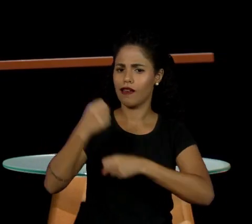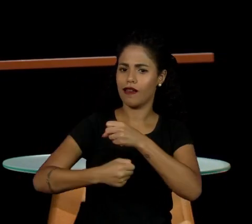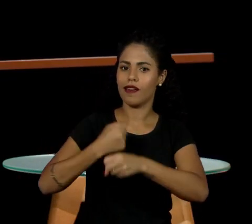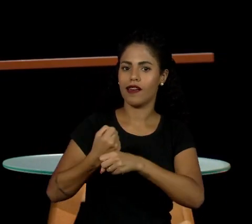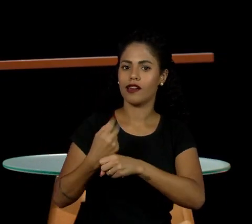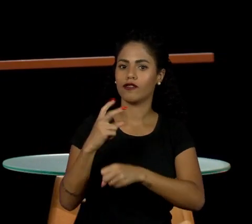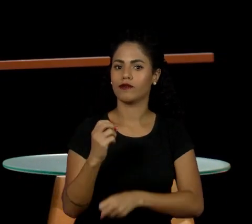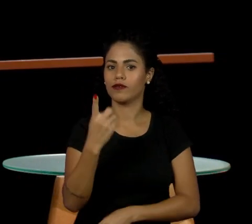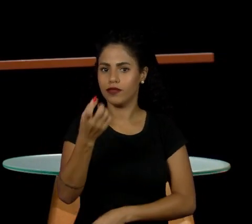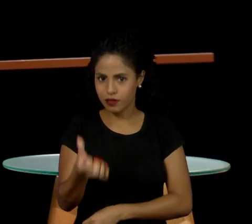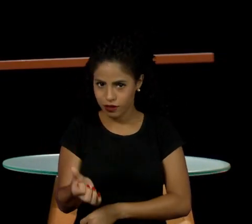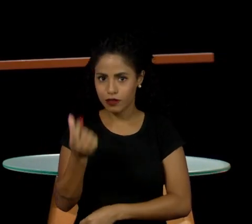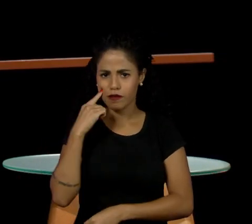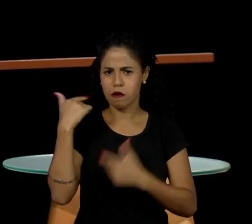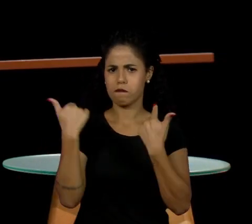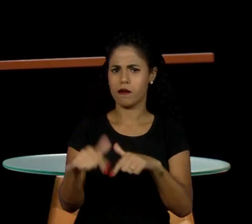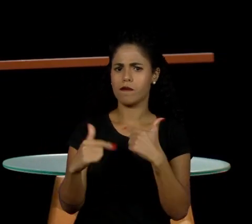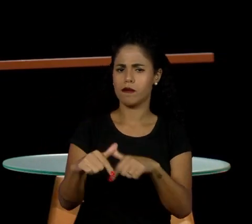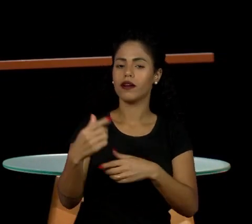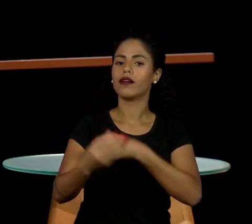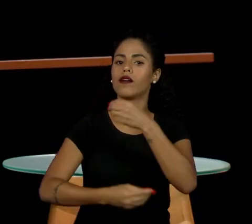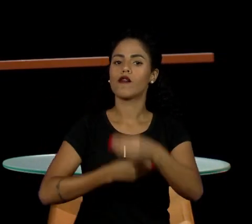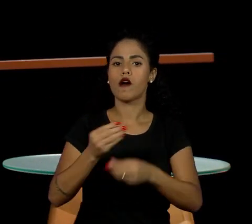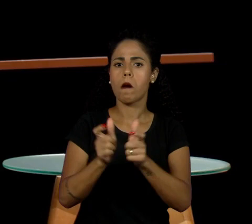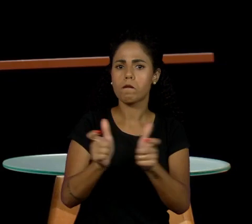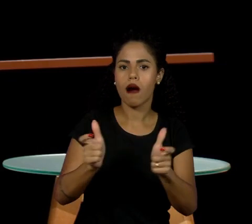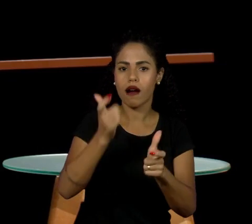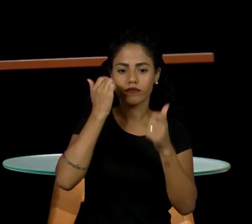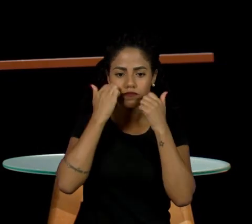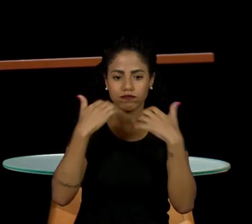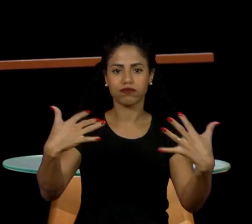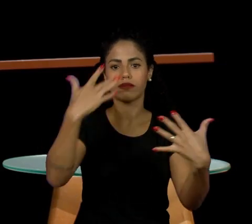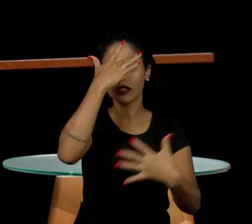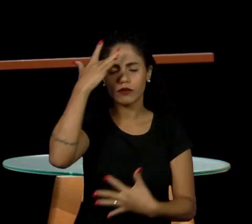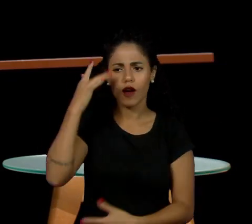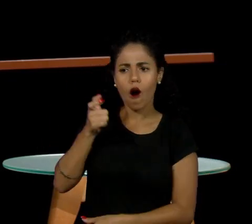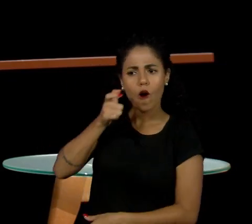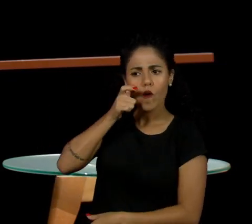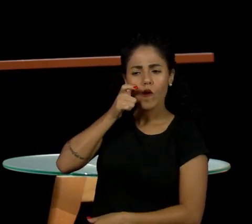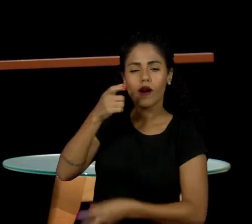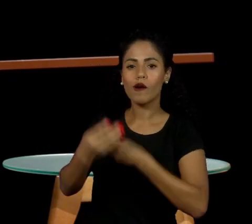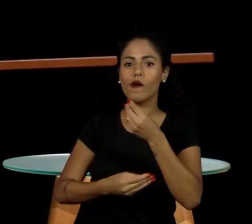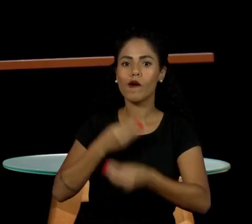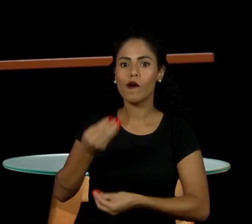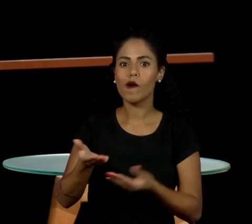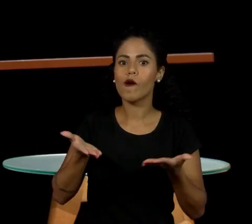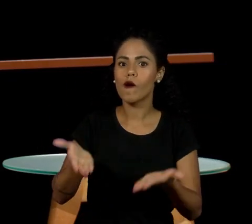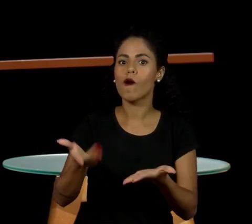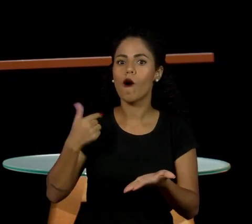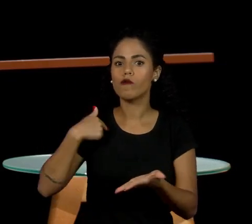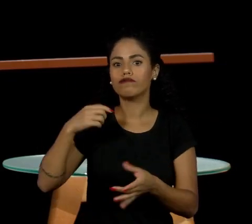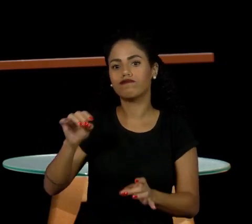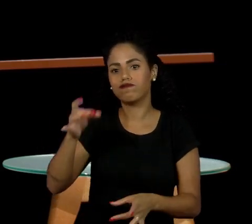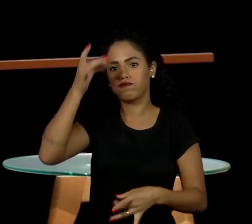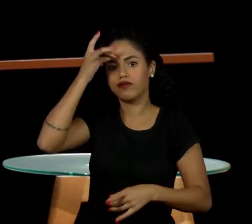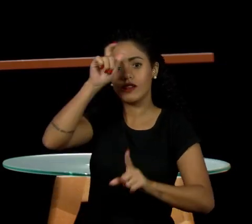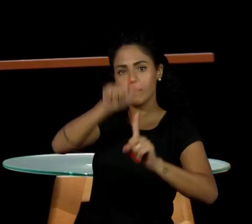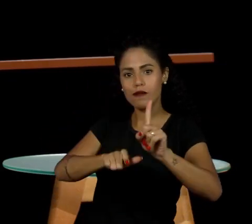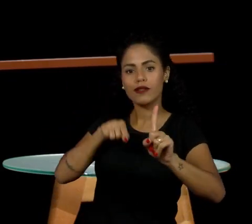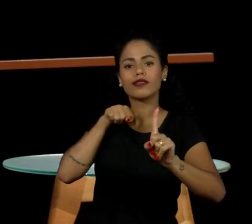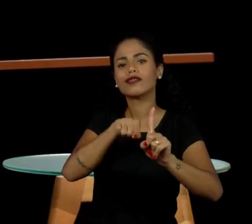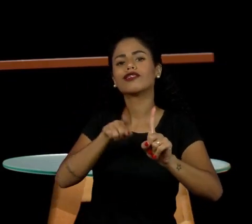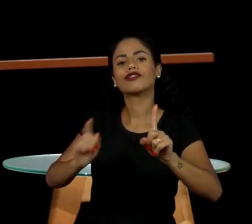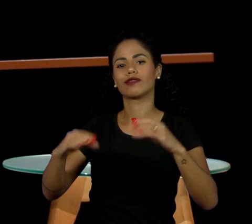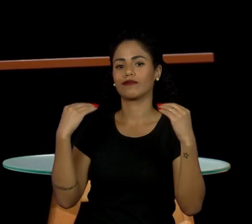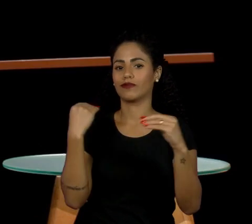para citar um dos seus trabalhos, o grande público se encantou com o desempenho dela como encarnação na